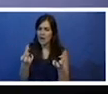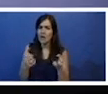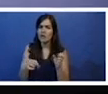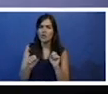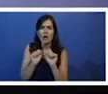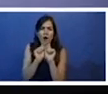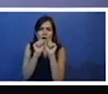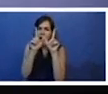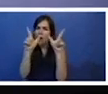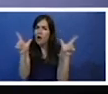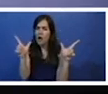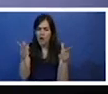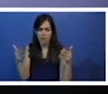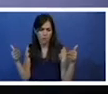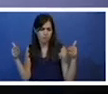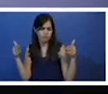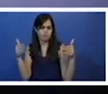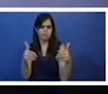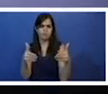bem claro,